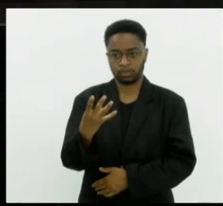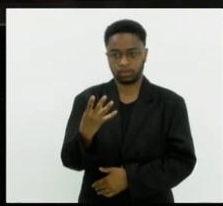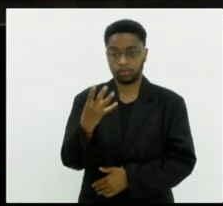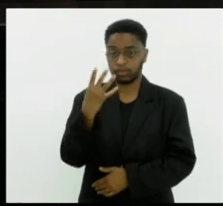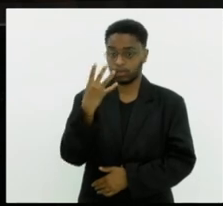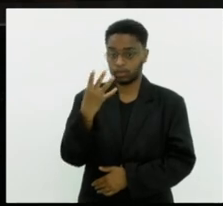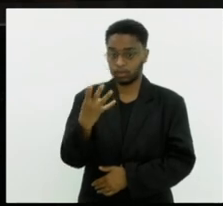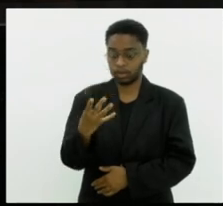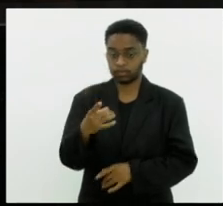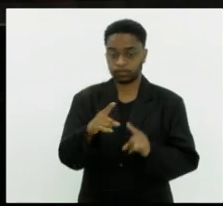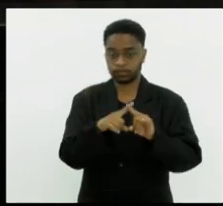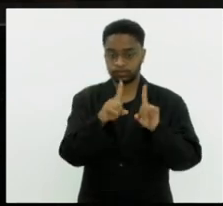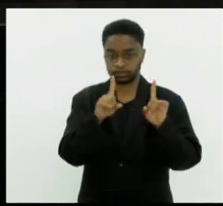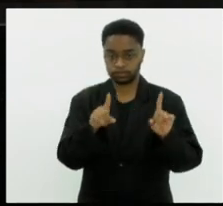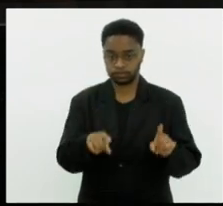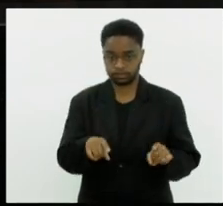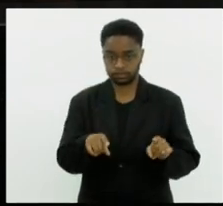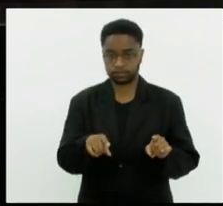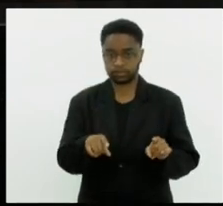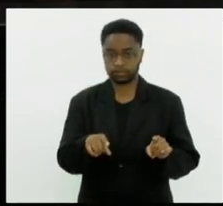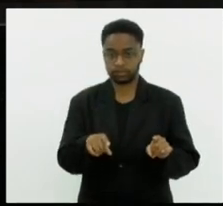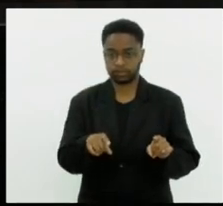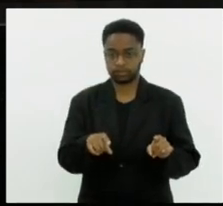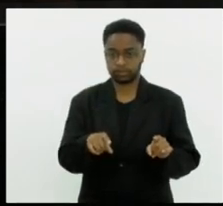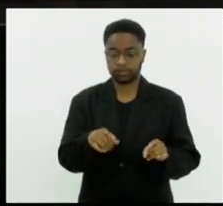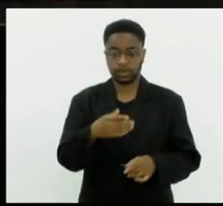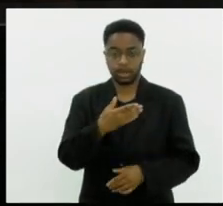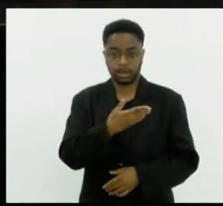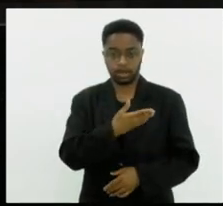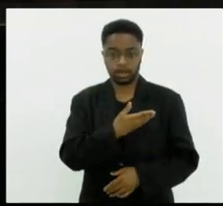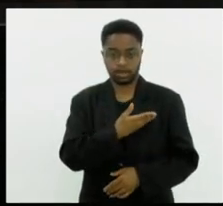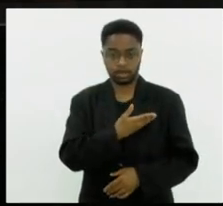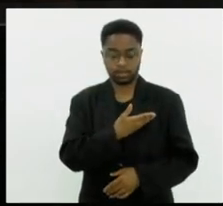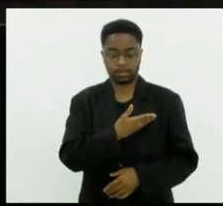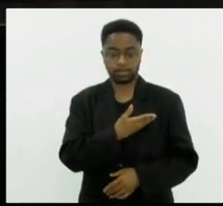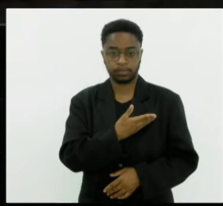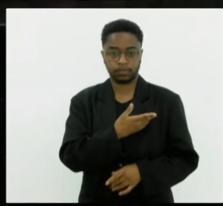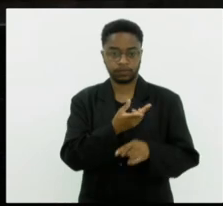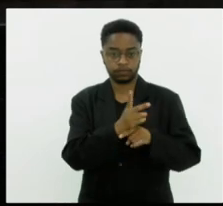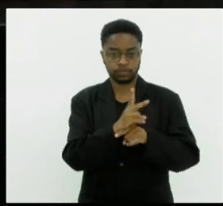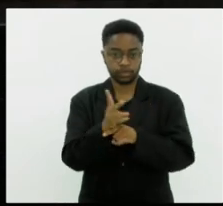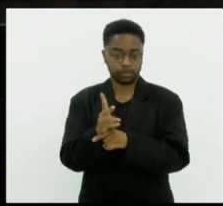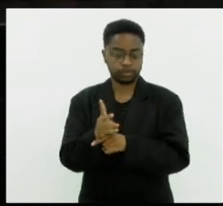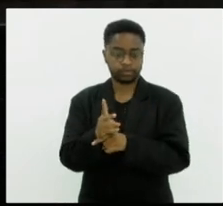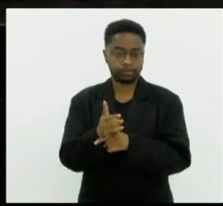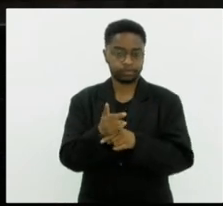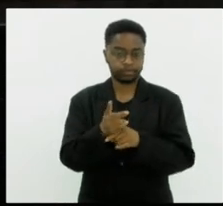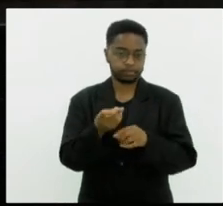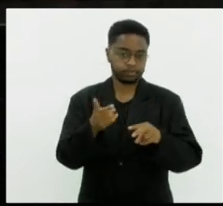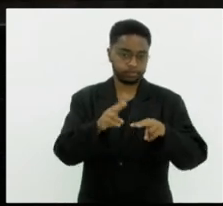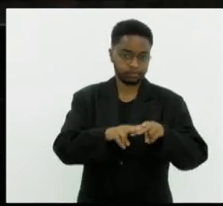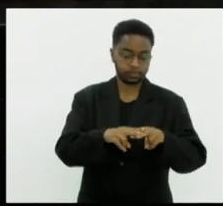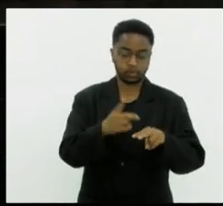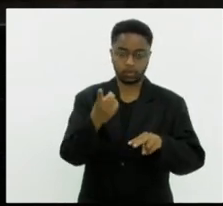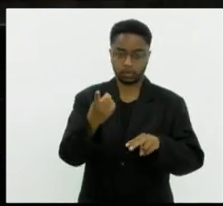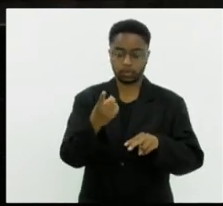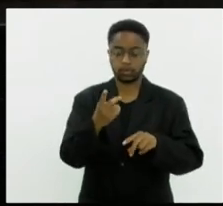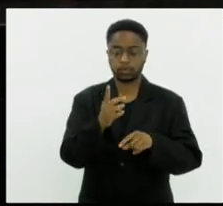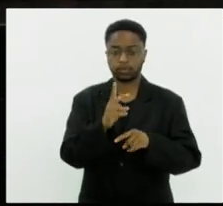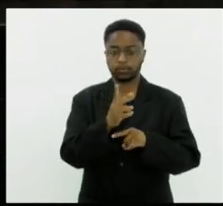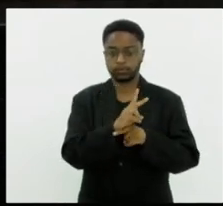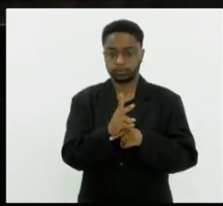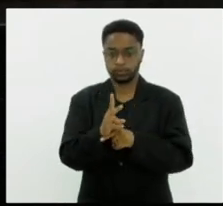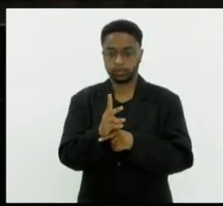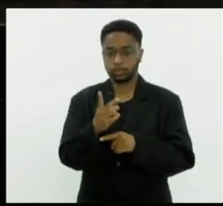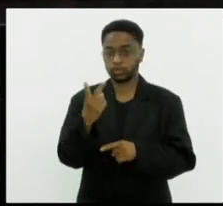quatro funcionários para 1.200 presos, sendo que um fica na guarita, um fica na inspetoria, dois na guarita e um